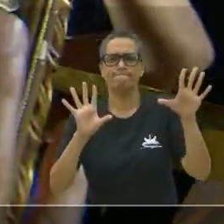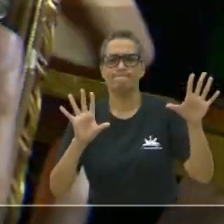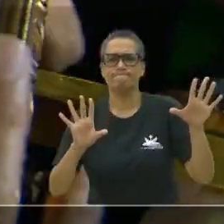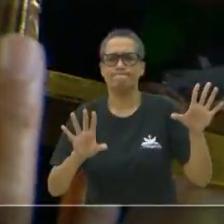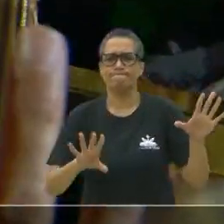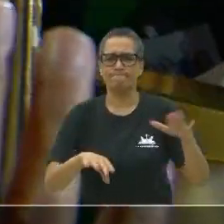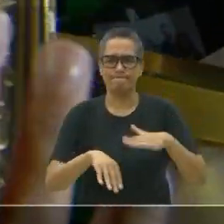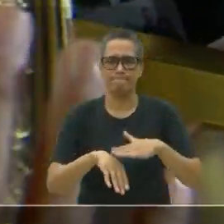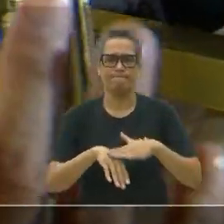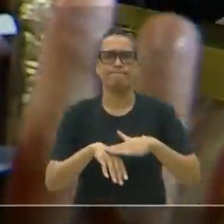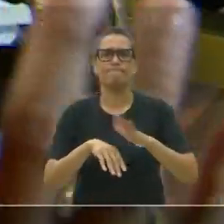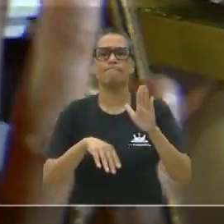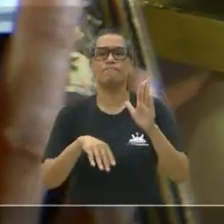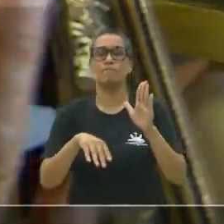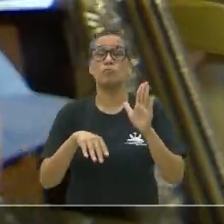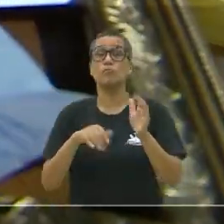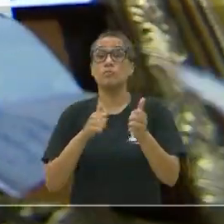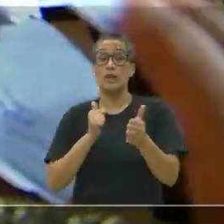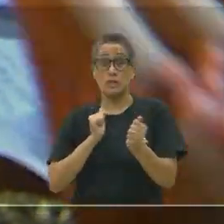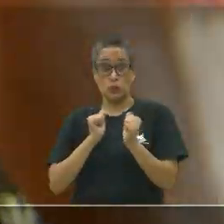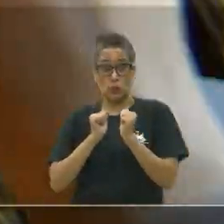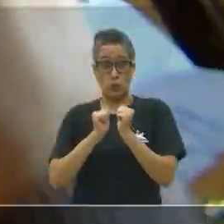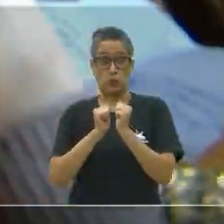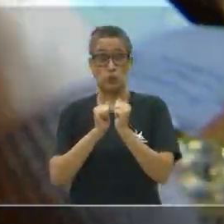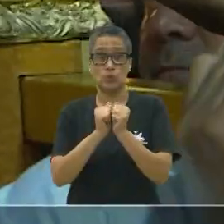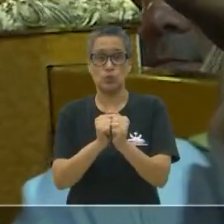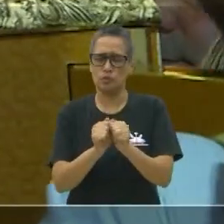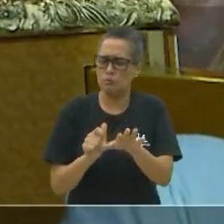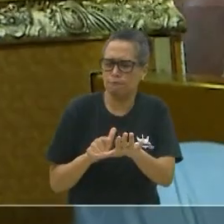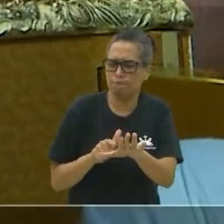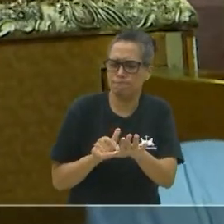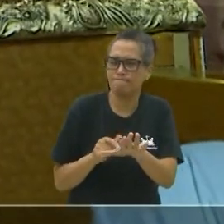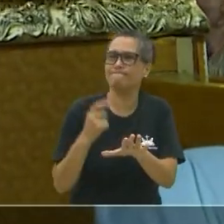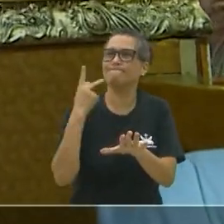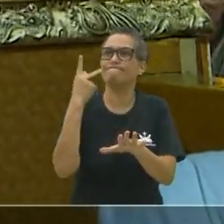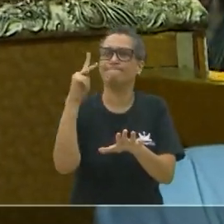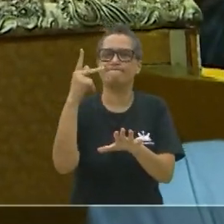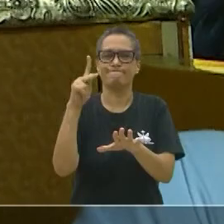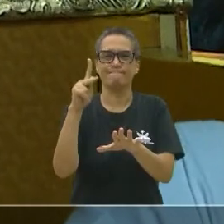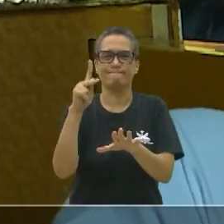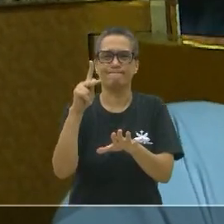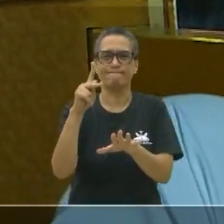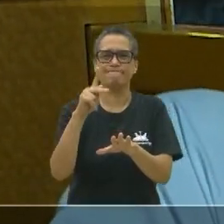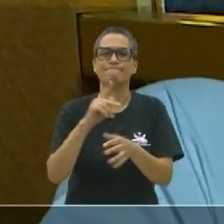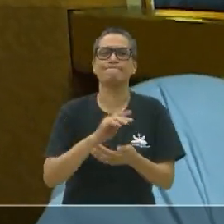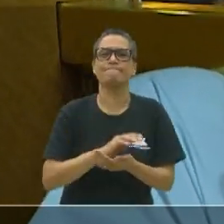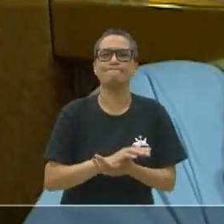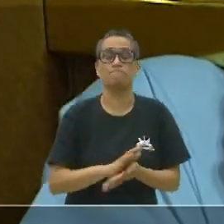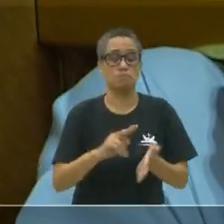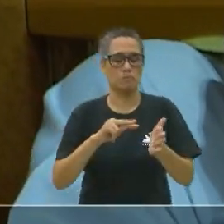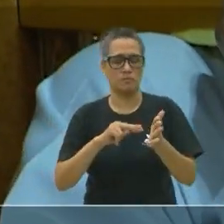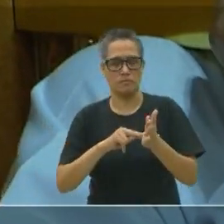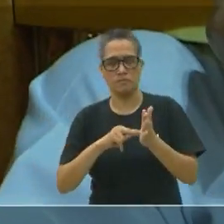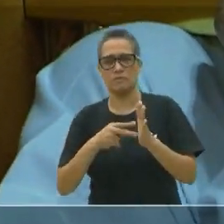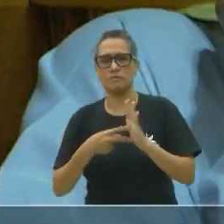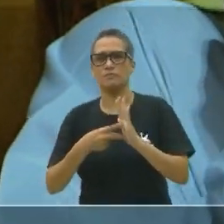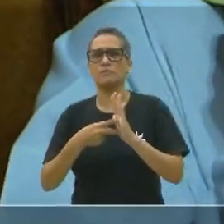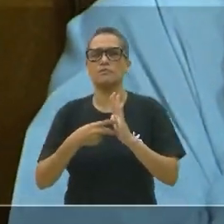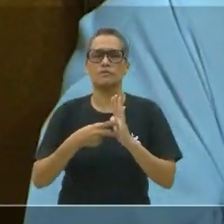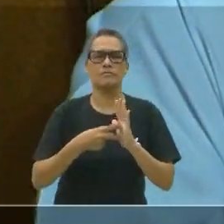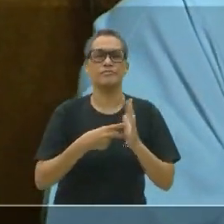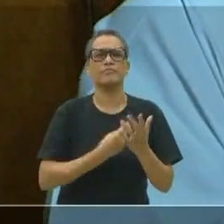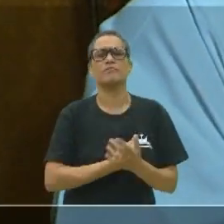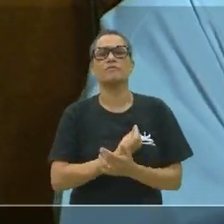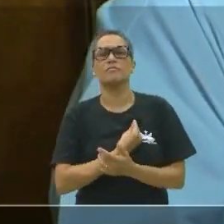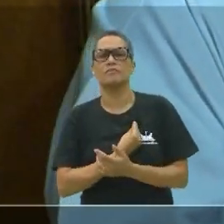mais livre aos teus pés. Dá sentido, Jesus. Sentido na